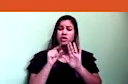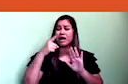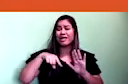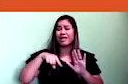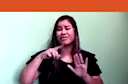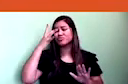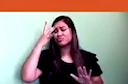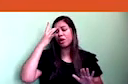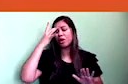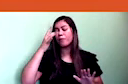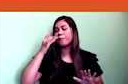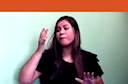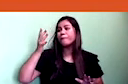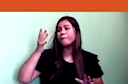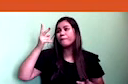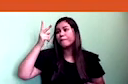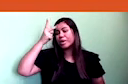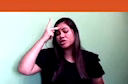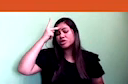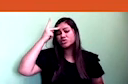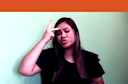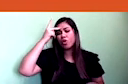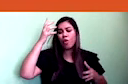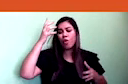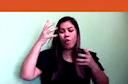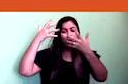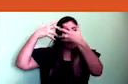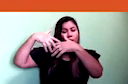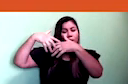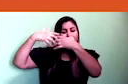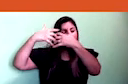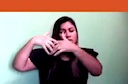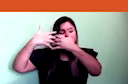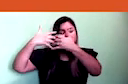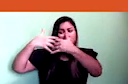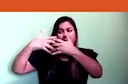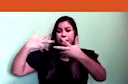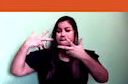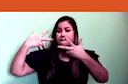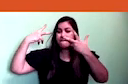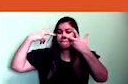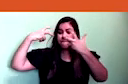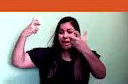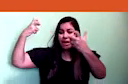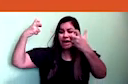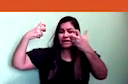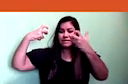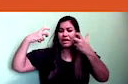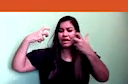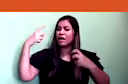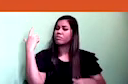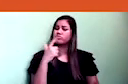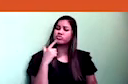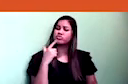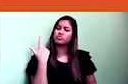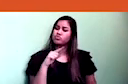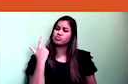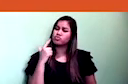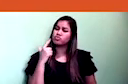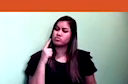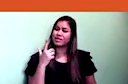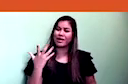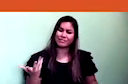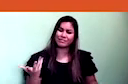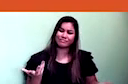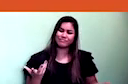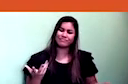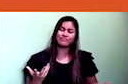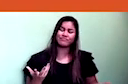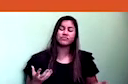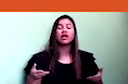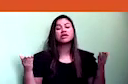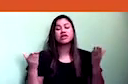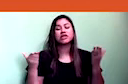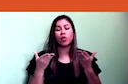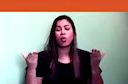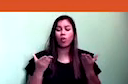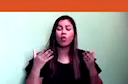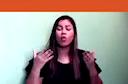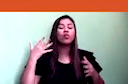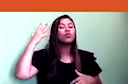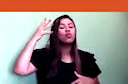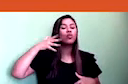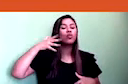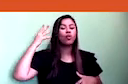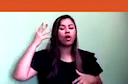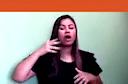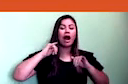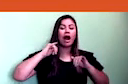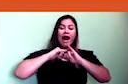estejam treinadas para monitorá-los e identificá-los. Então, o intuito da minha palestra hoje é alertar para